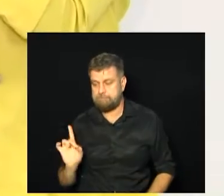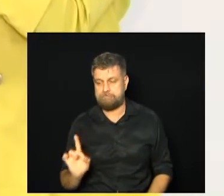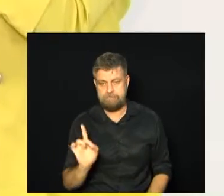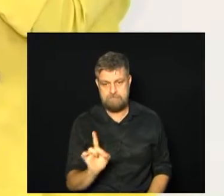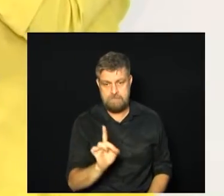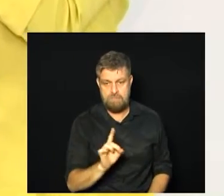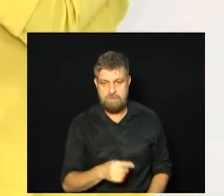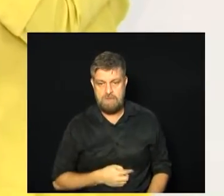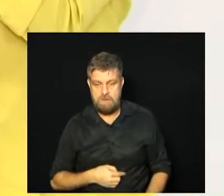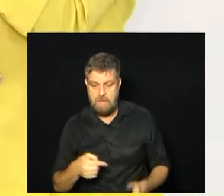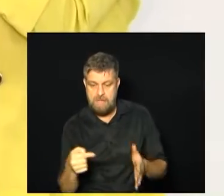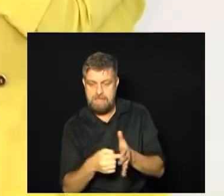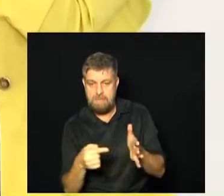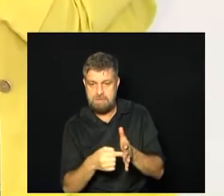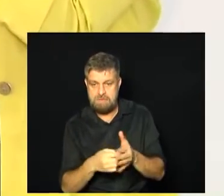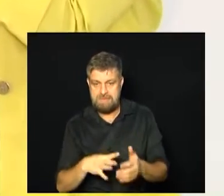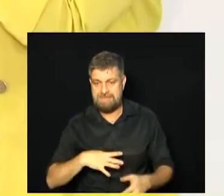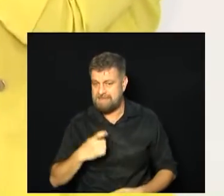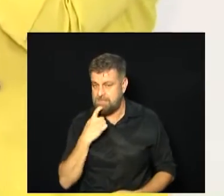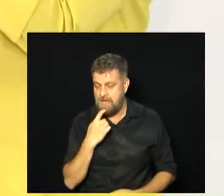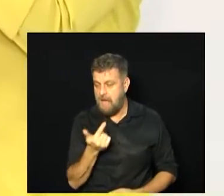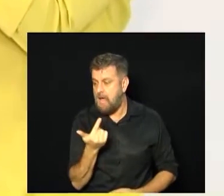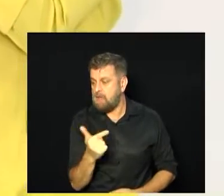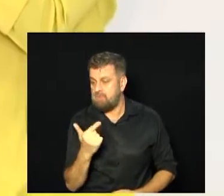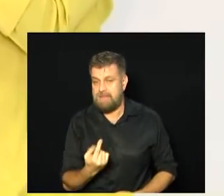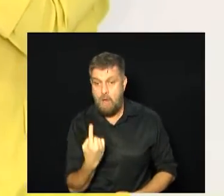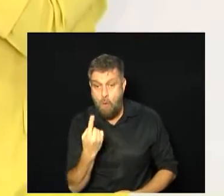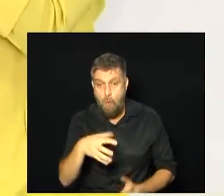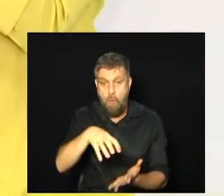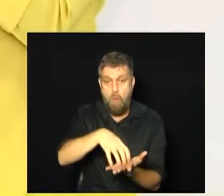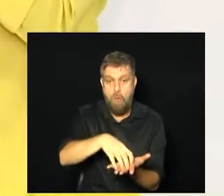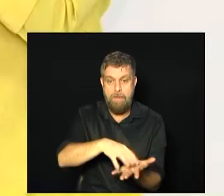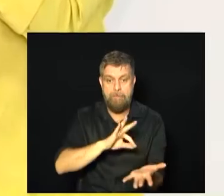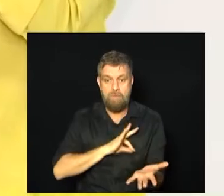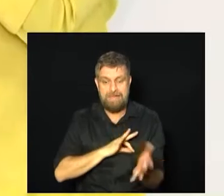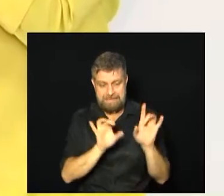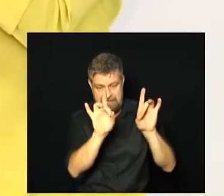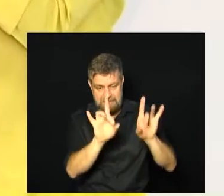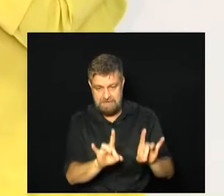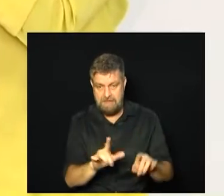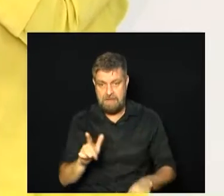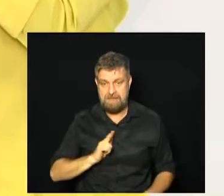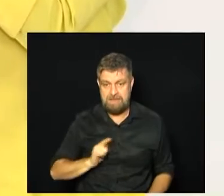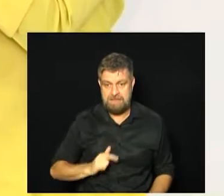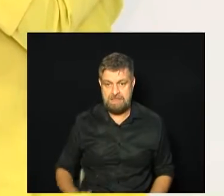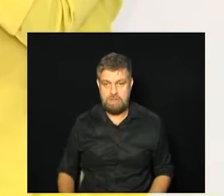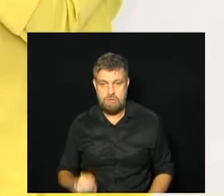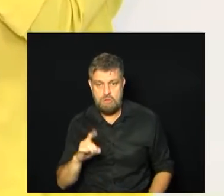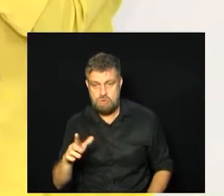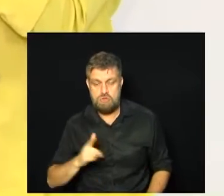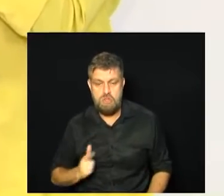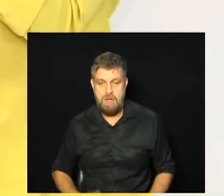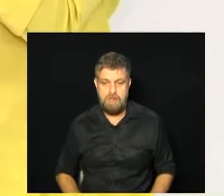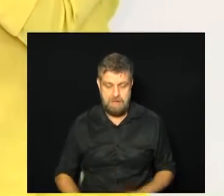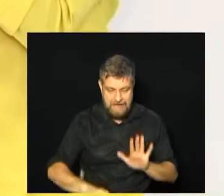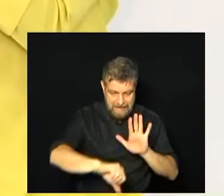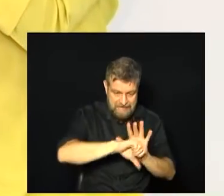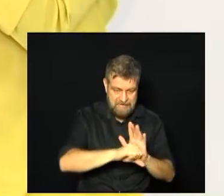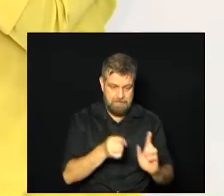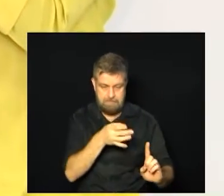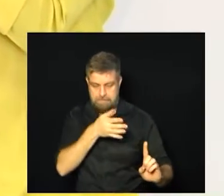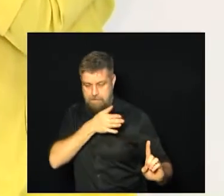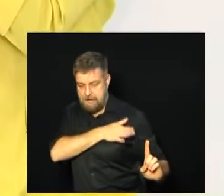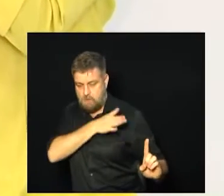essa denúncia. Em Campinas ainda nós não temos nenhuma delegacia especializada somente em crime de racismo, né, e preconceito,